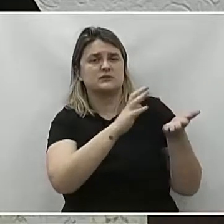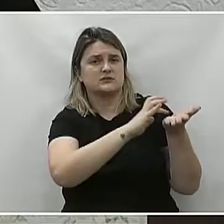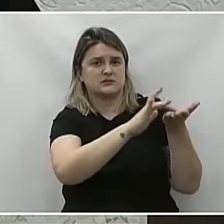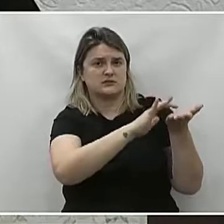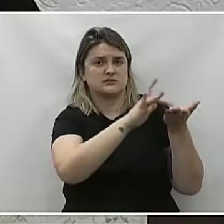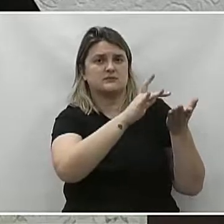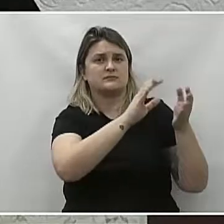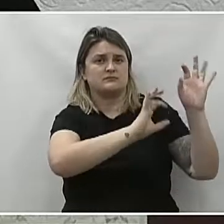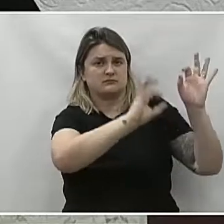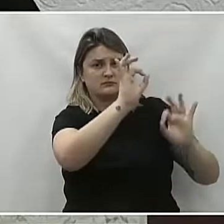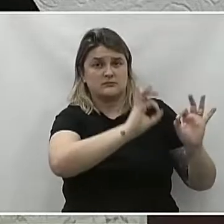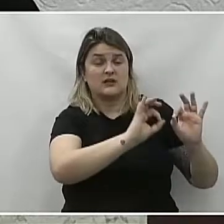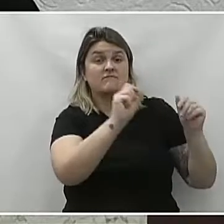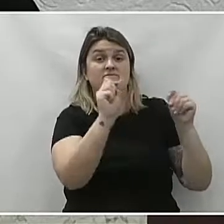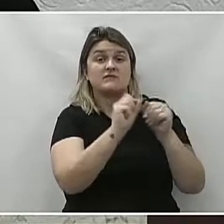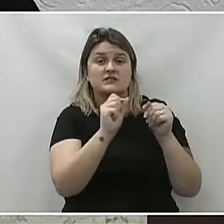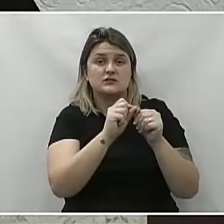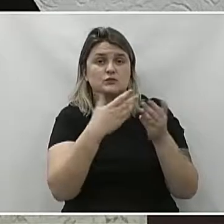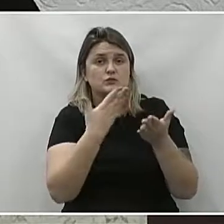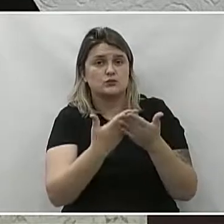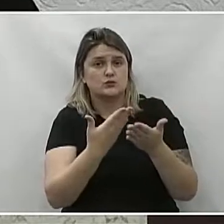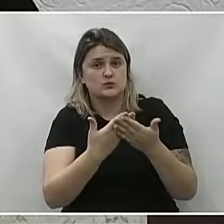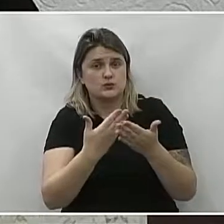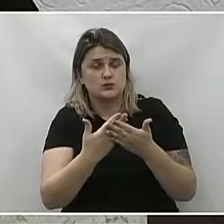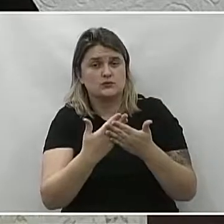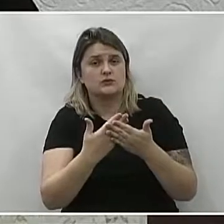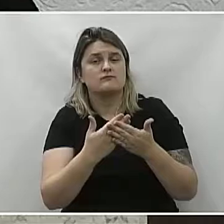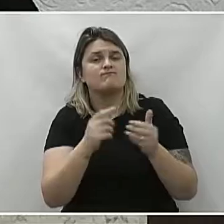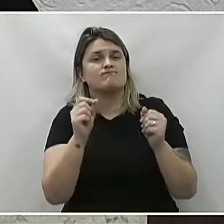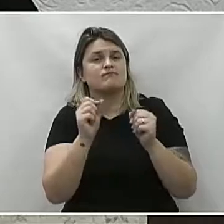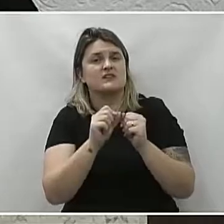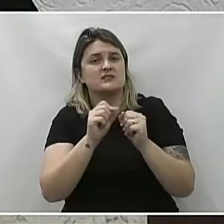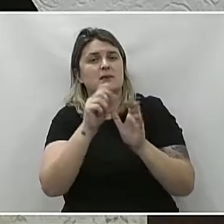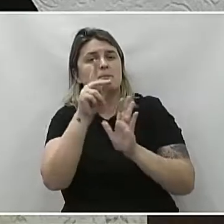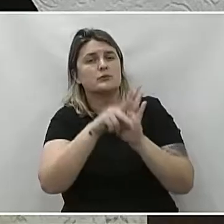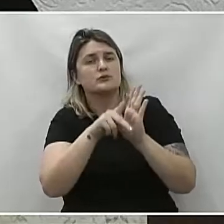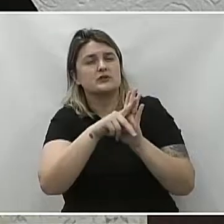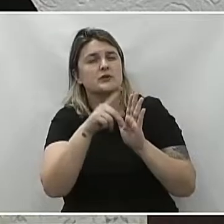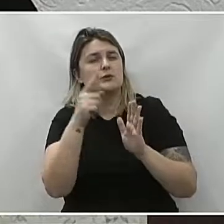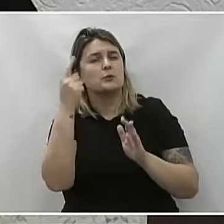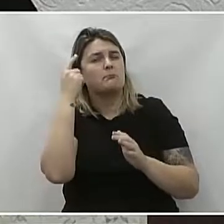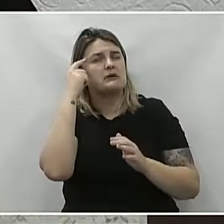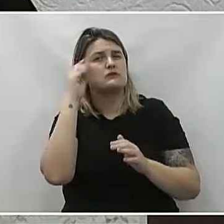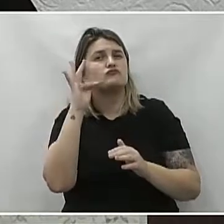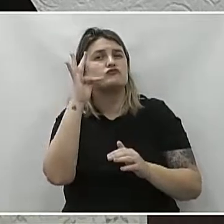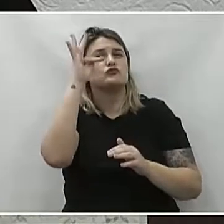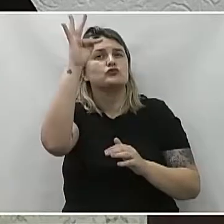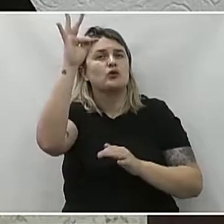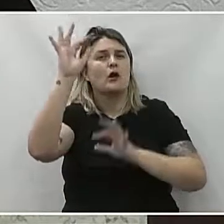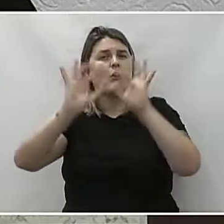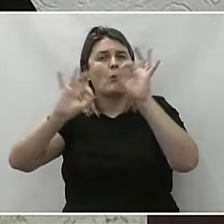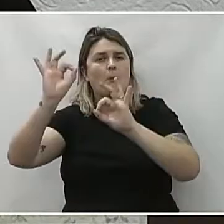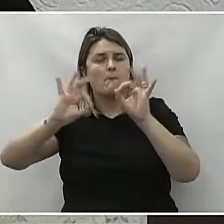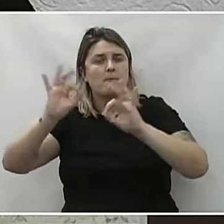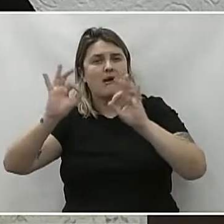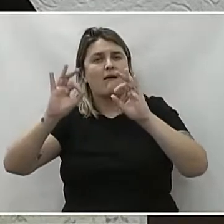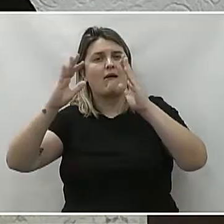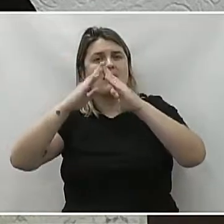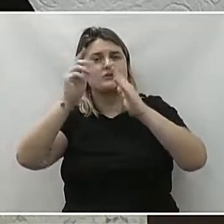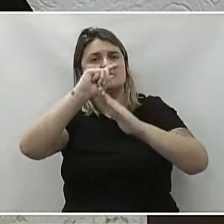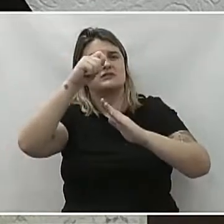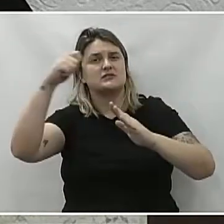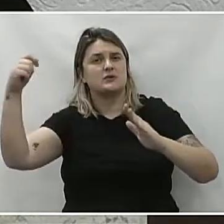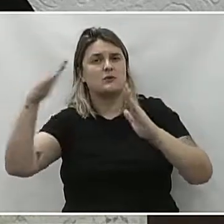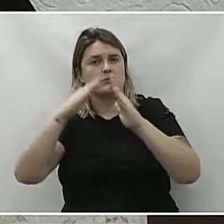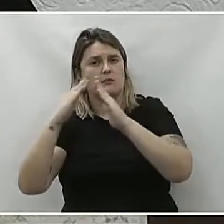setor planejamento realizar estudos no sentido de elaborar projeto visando a reforma do prédio da Associação de Moradores do